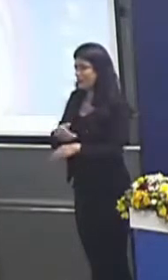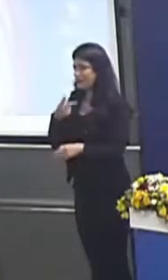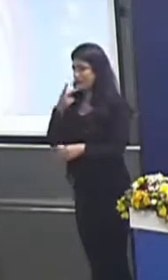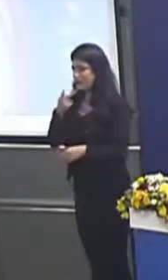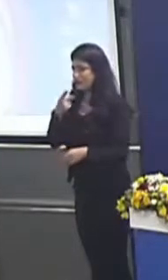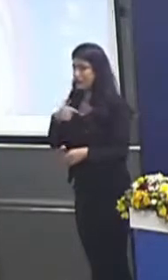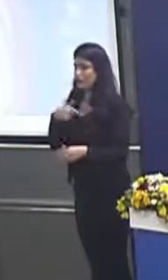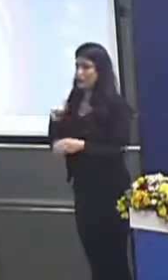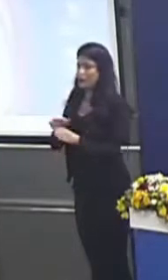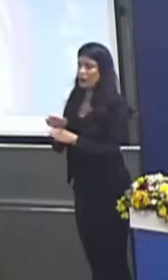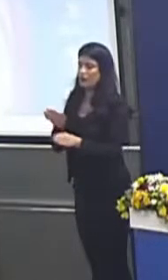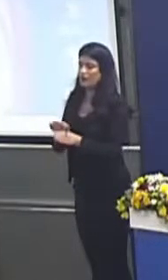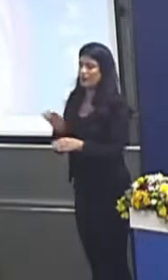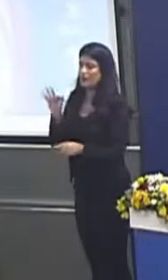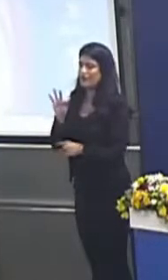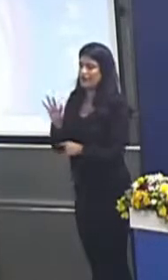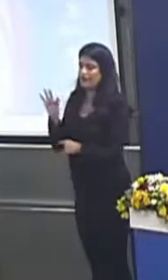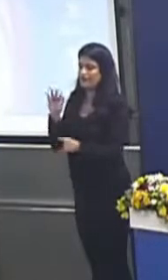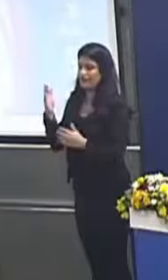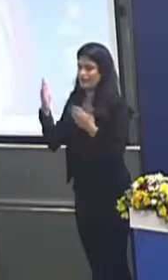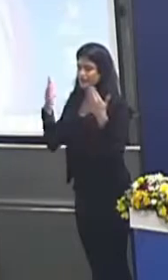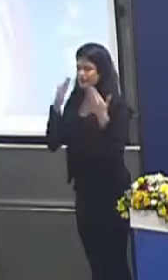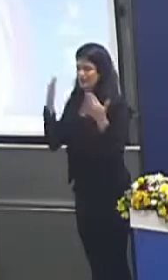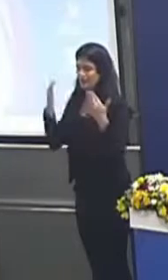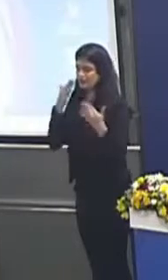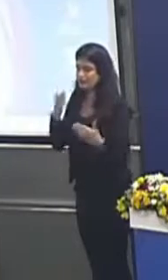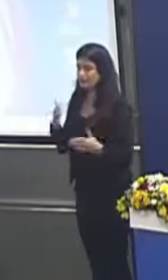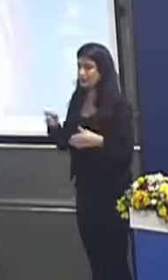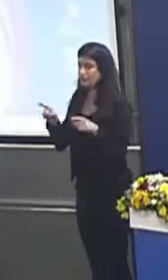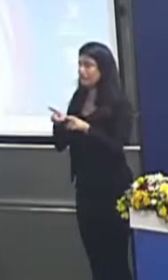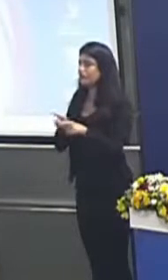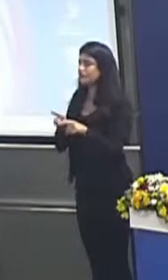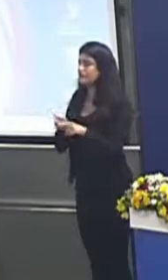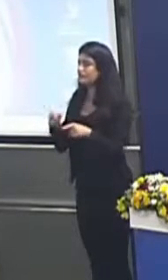Conselho Federal de Psicologia. Eu queria